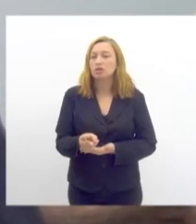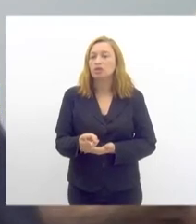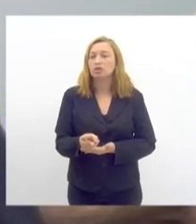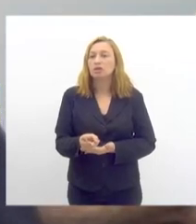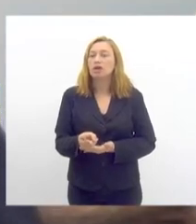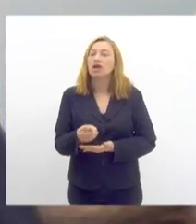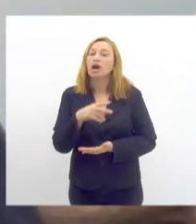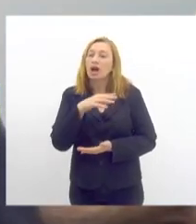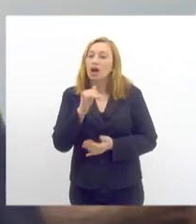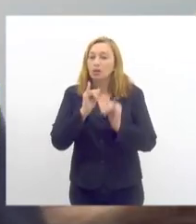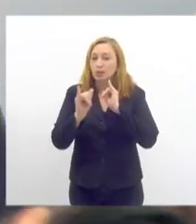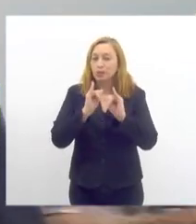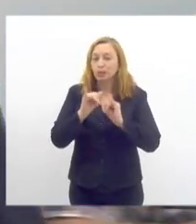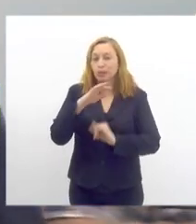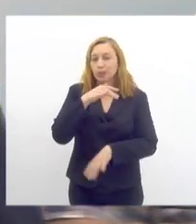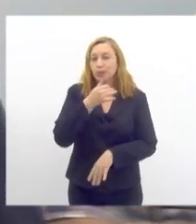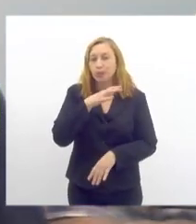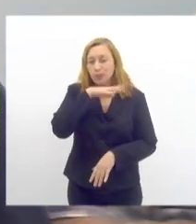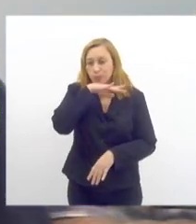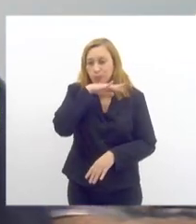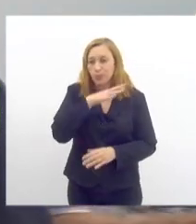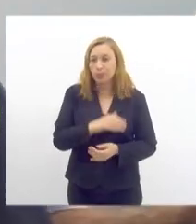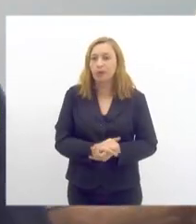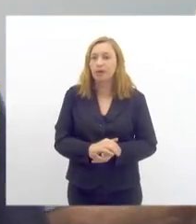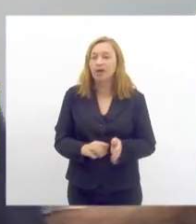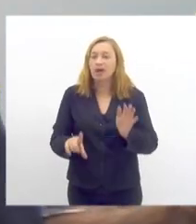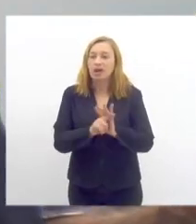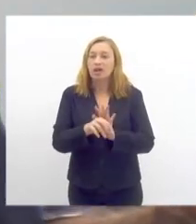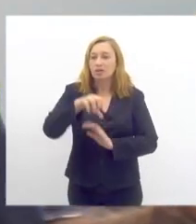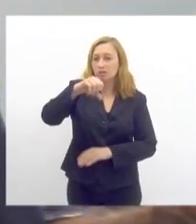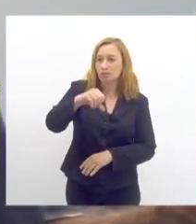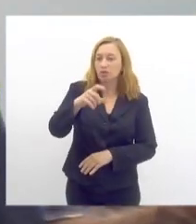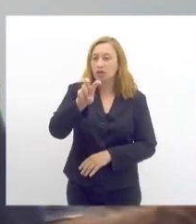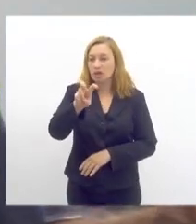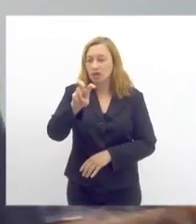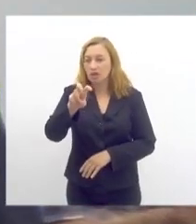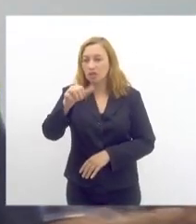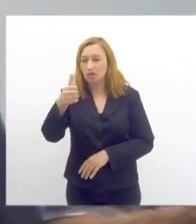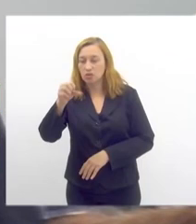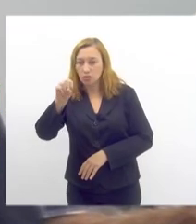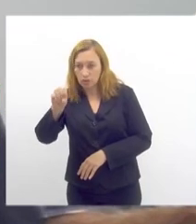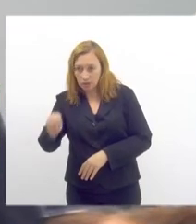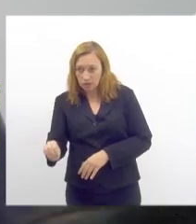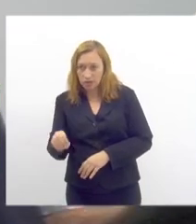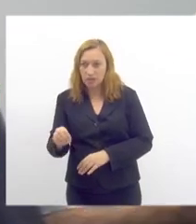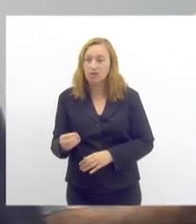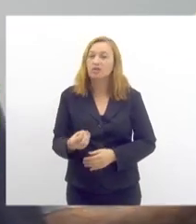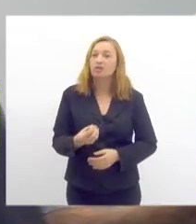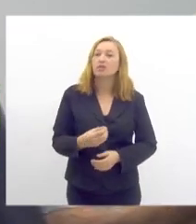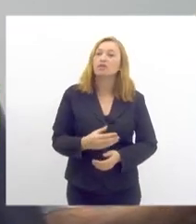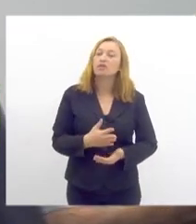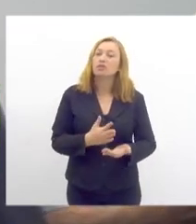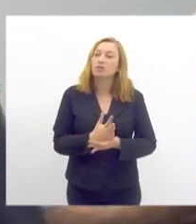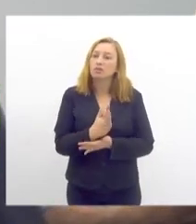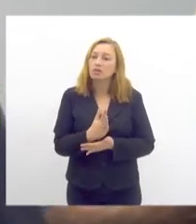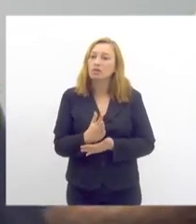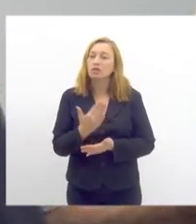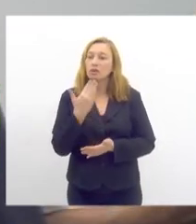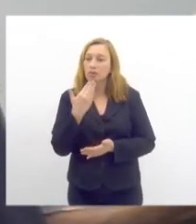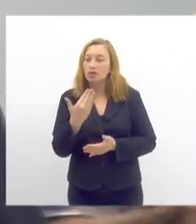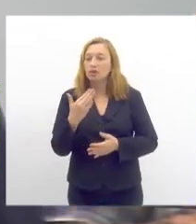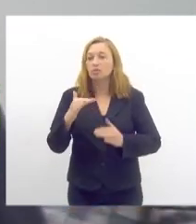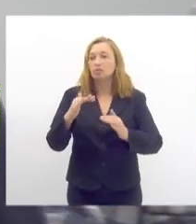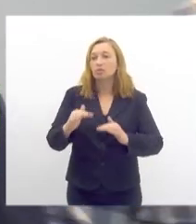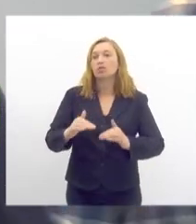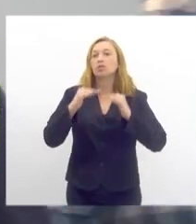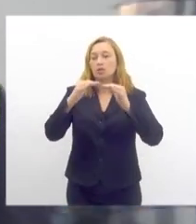notícia ruim é que, tão logo a Lei 9.580 ela foi sancionada, nós buscamos o Poder